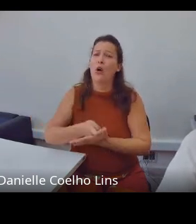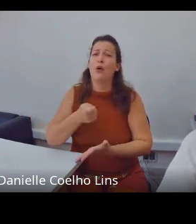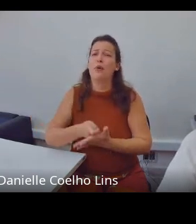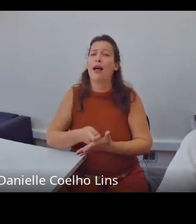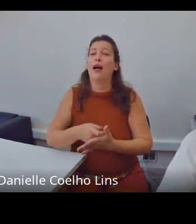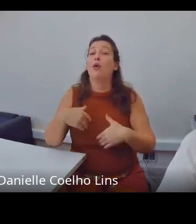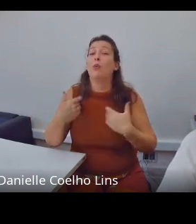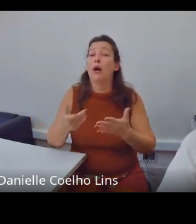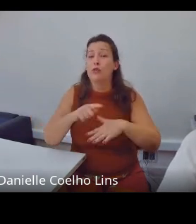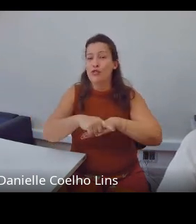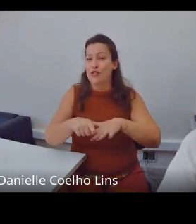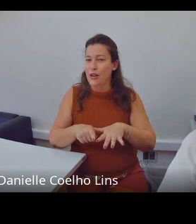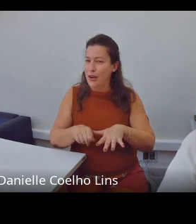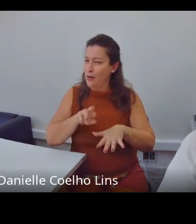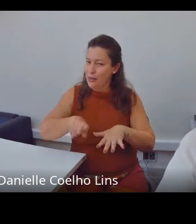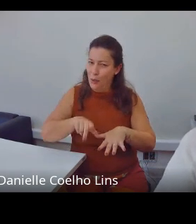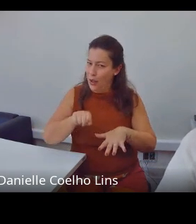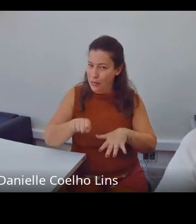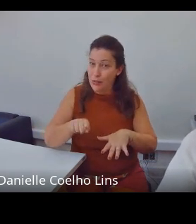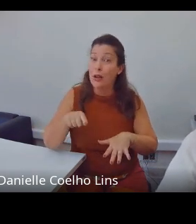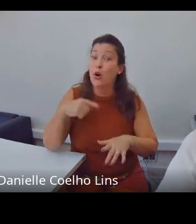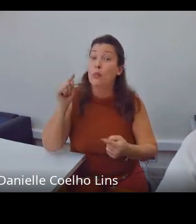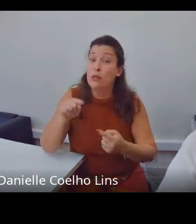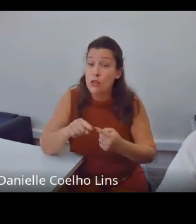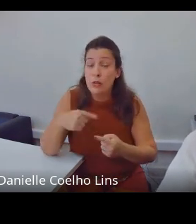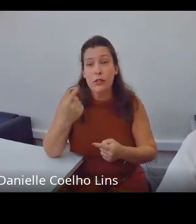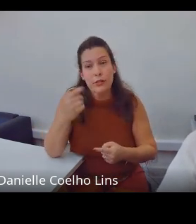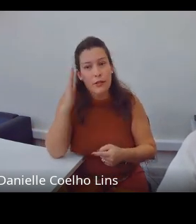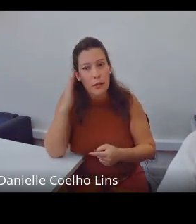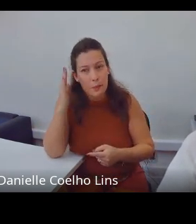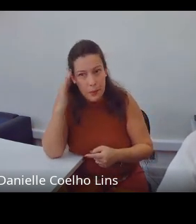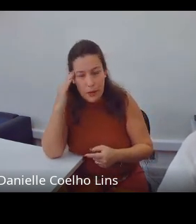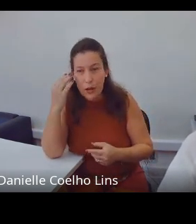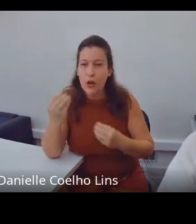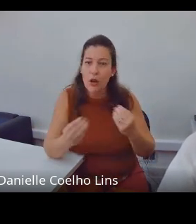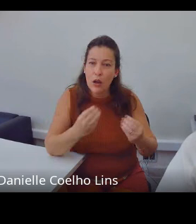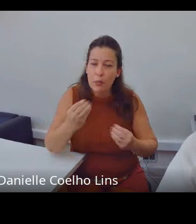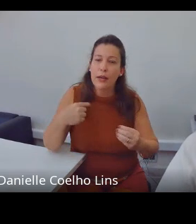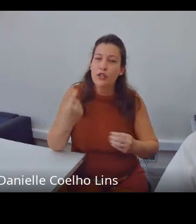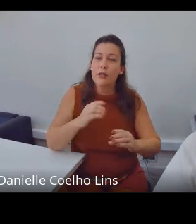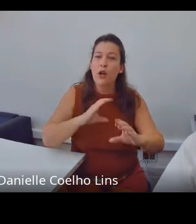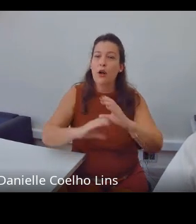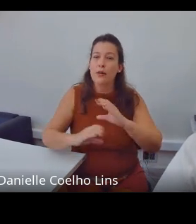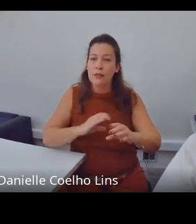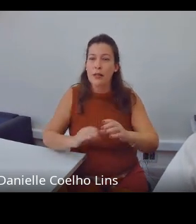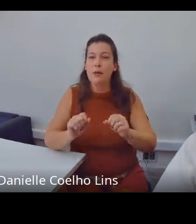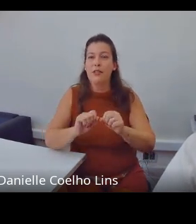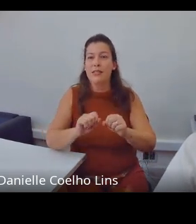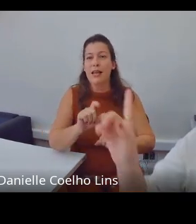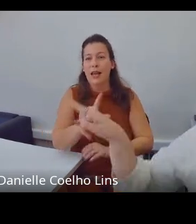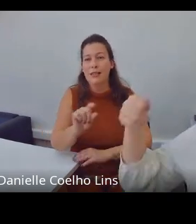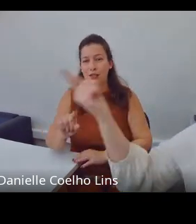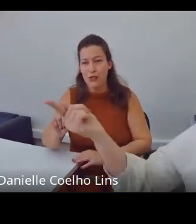é isso. O objetivo é que a gente saiba qual é a situação em que a gente está se comunicando para fazer as escolhas, tá